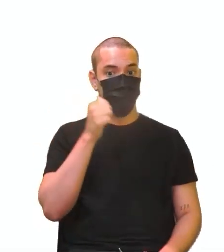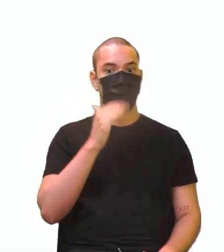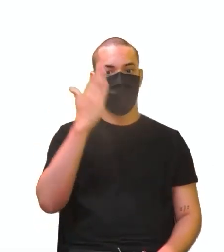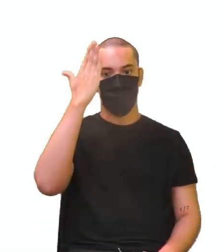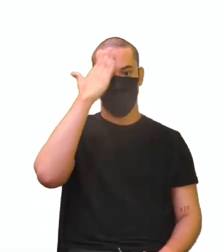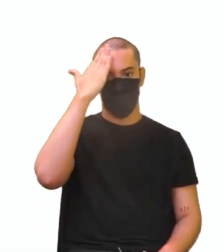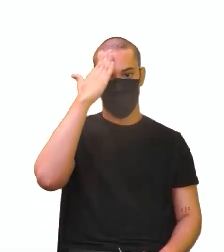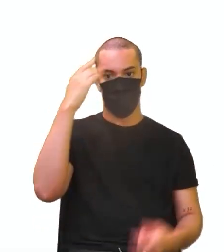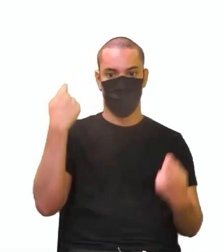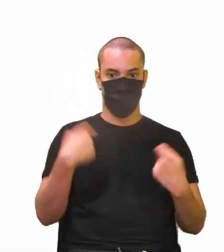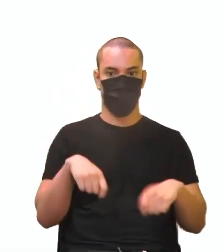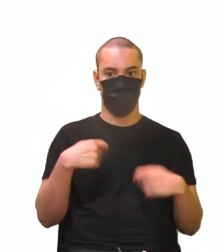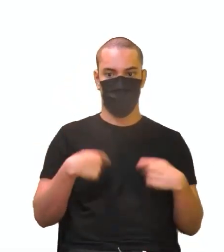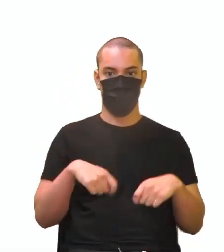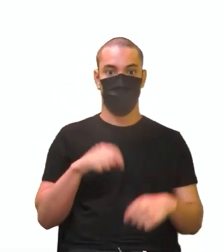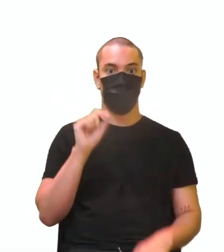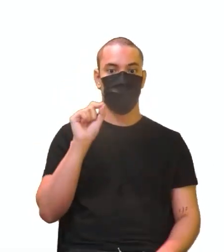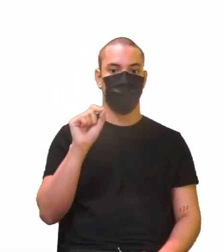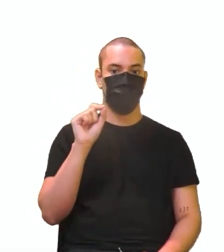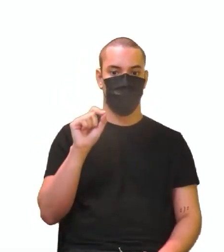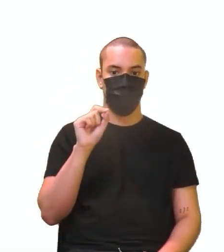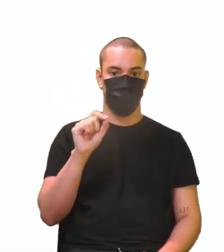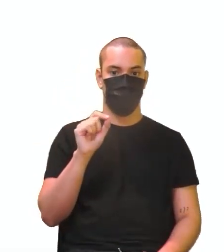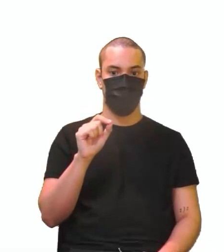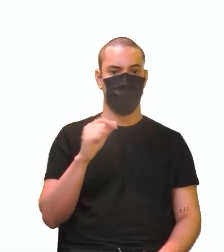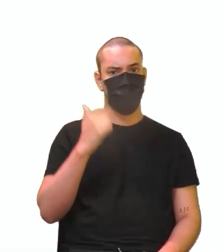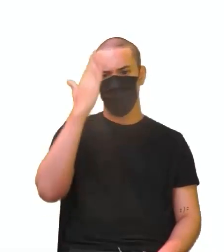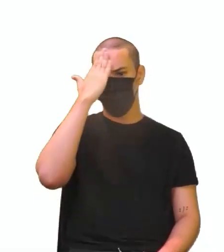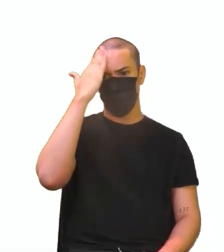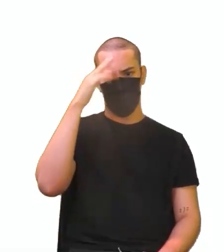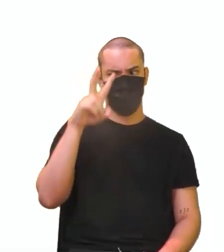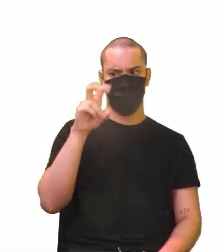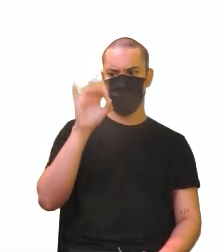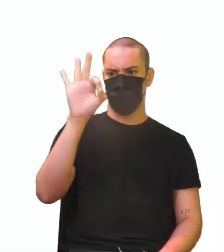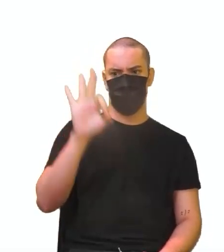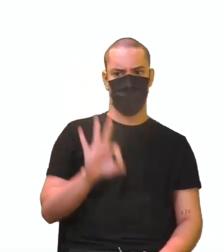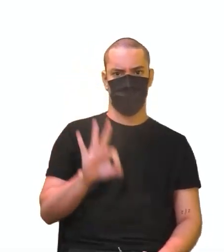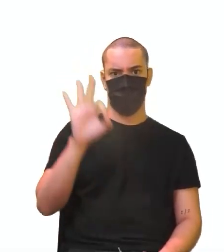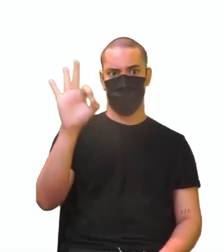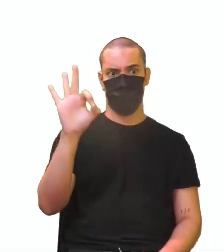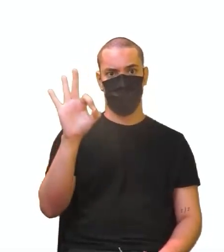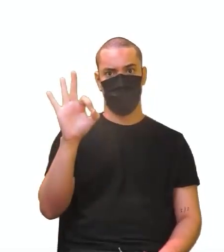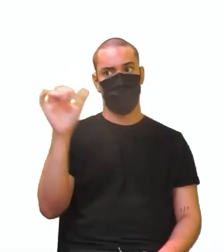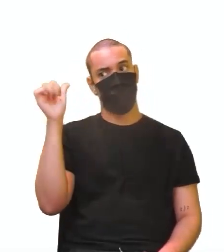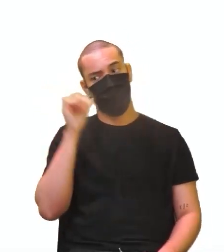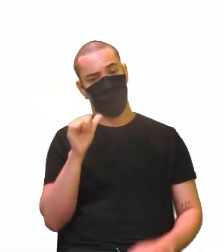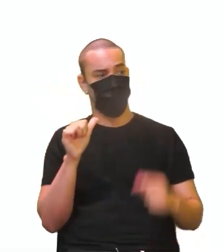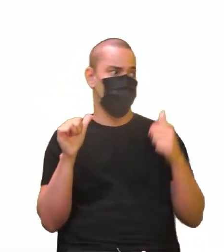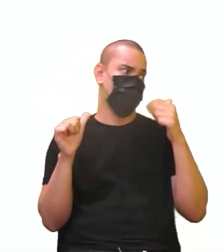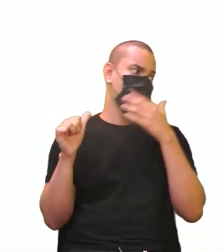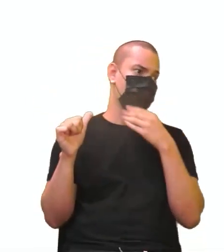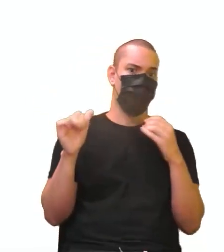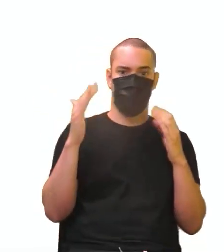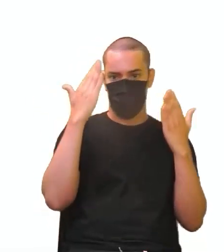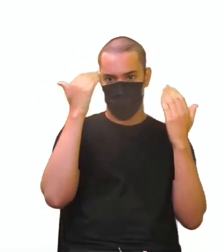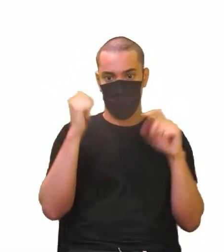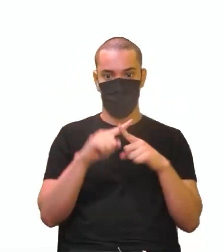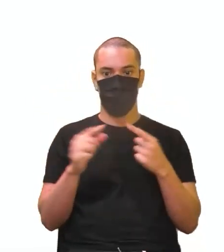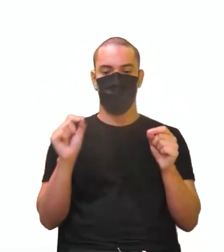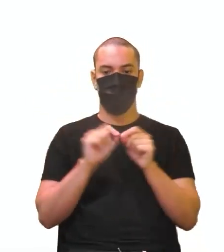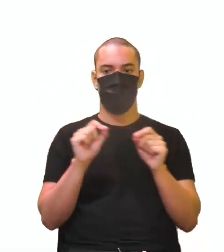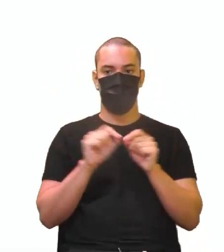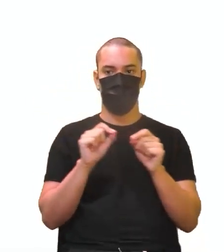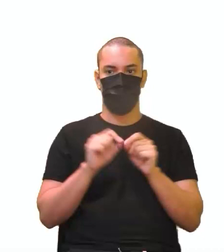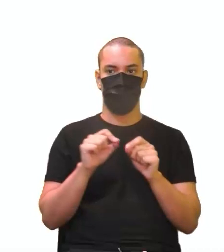eu sei que eu tenho quanto por cento? Meio, 50%. E aí, quando eu faço o cruzamento, prof, faz